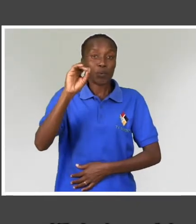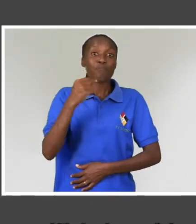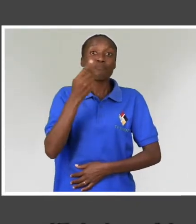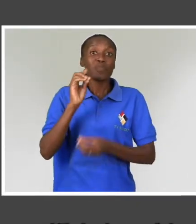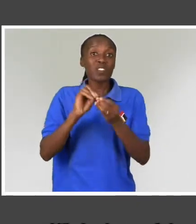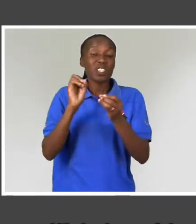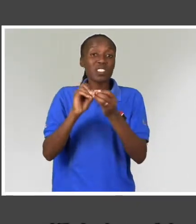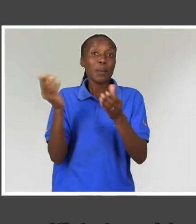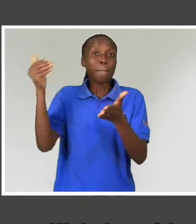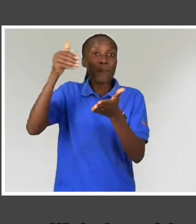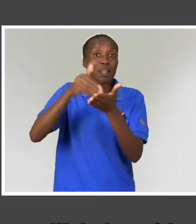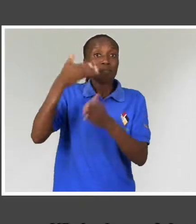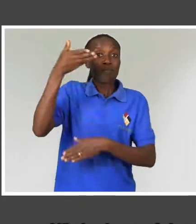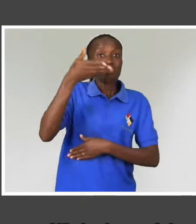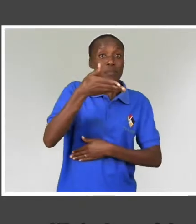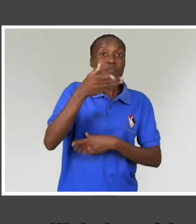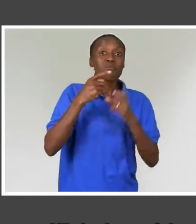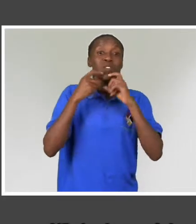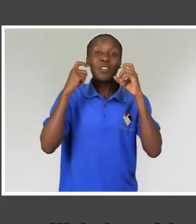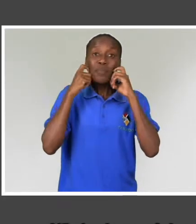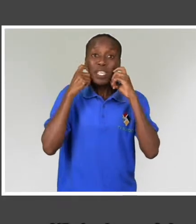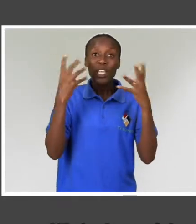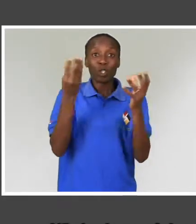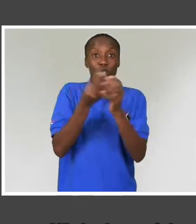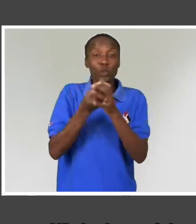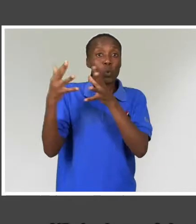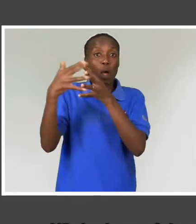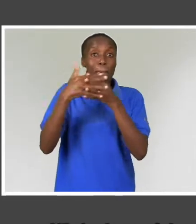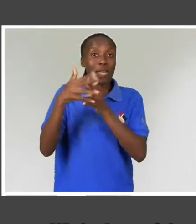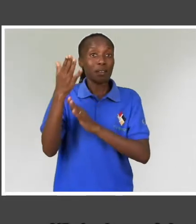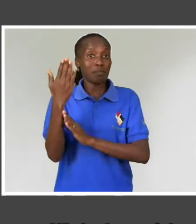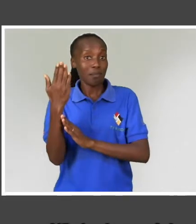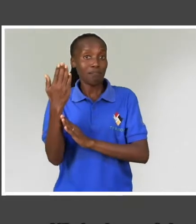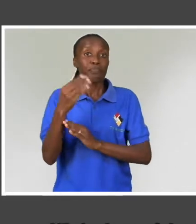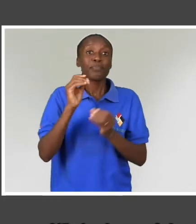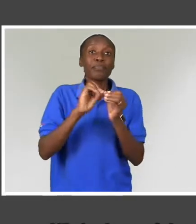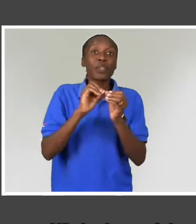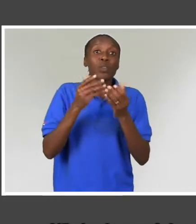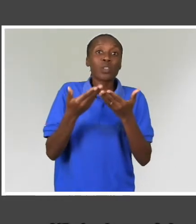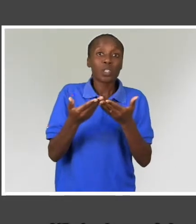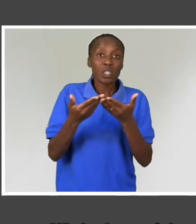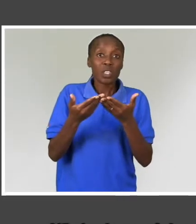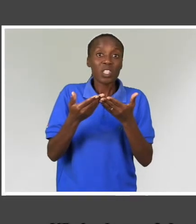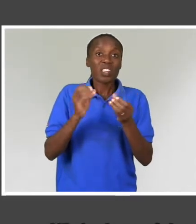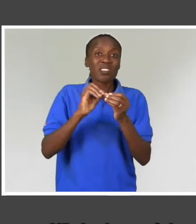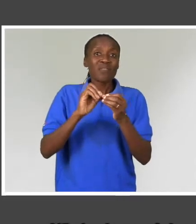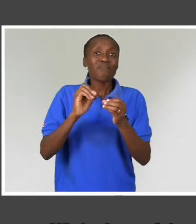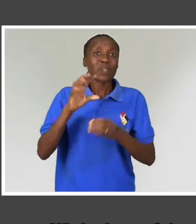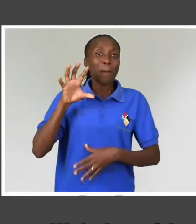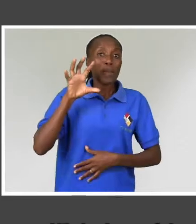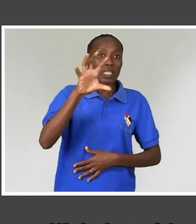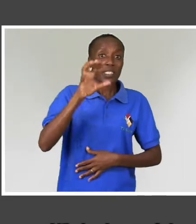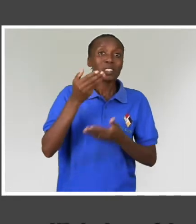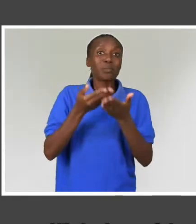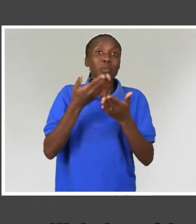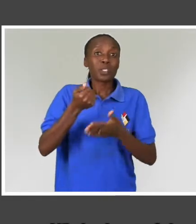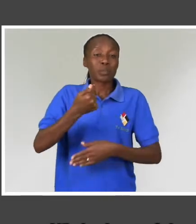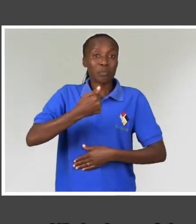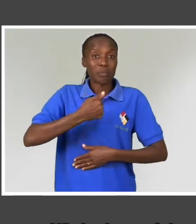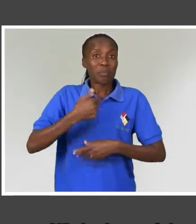não havia convênio com Moçambique e com Paraguai, um convênio para que eu pudesse ser